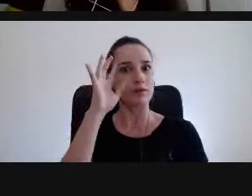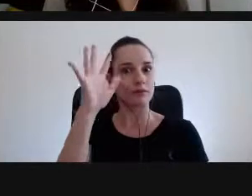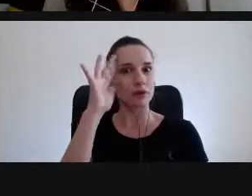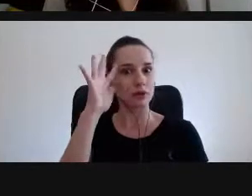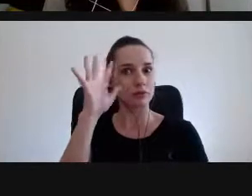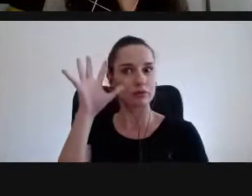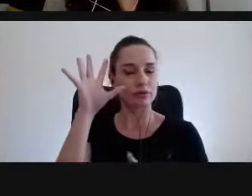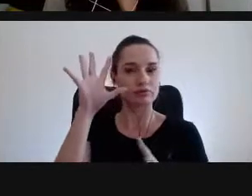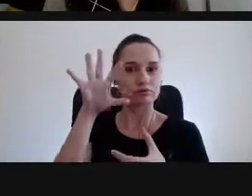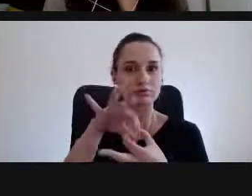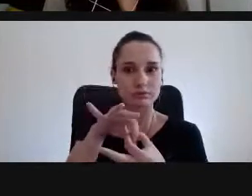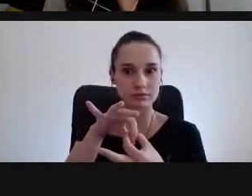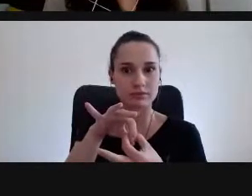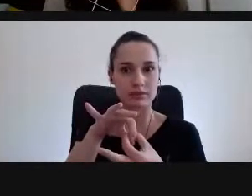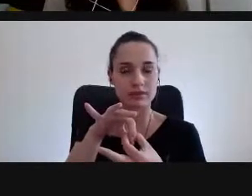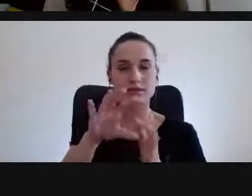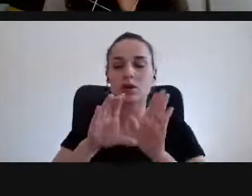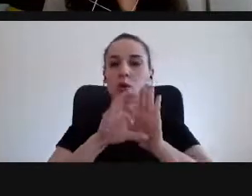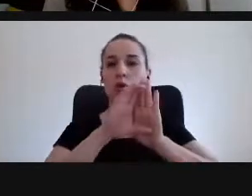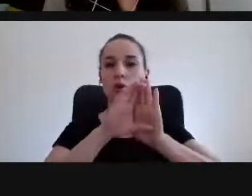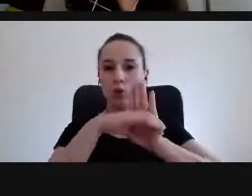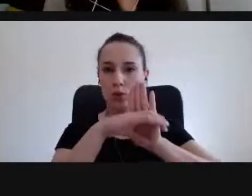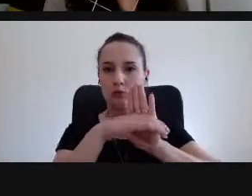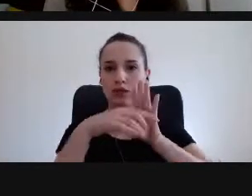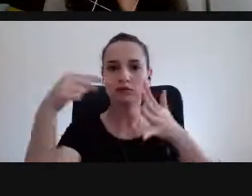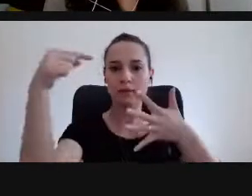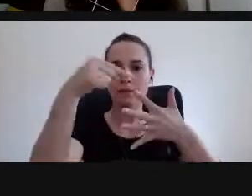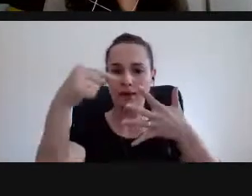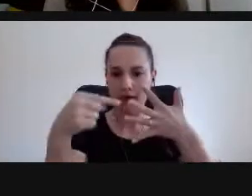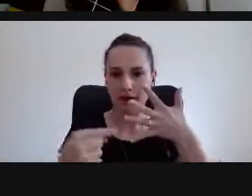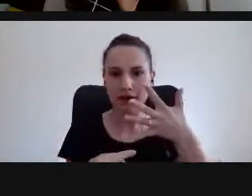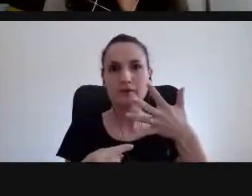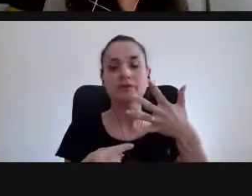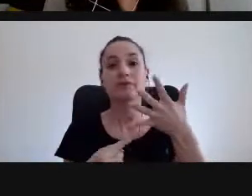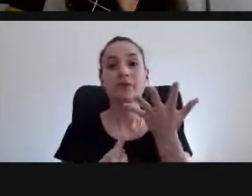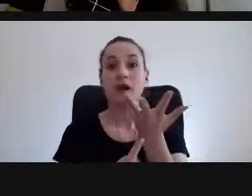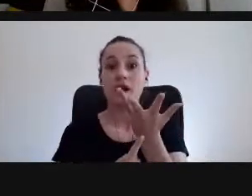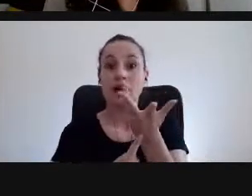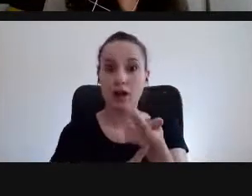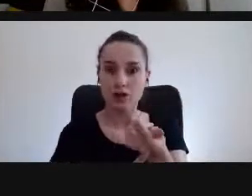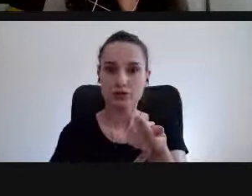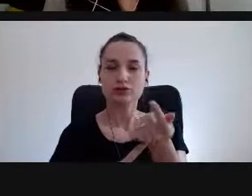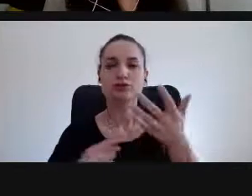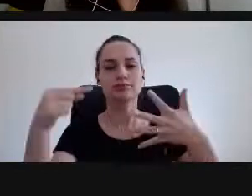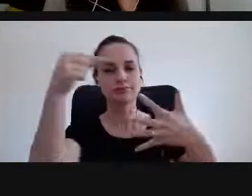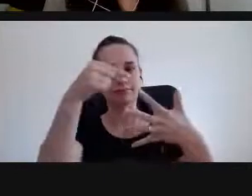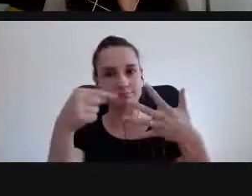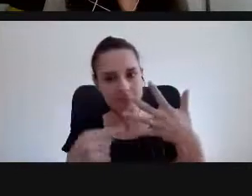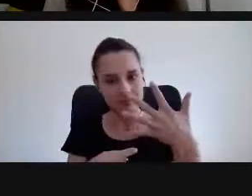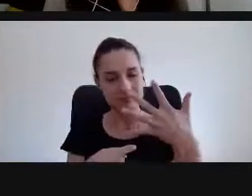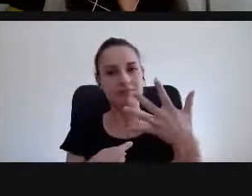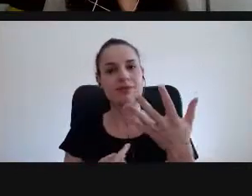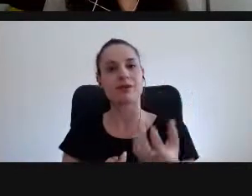filosofia, criar conceitos, ou então criar arte, criar poemas, e